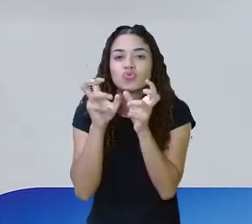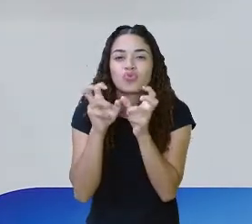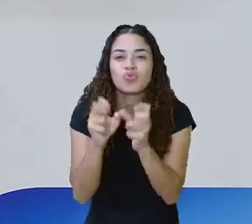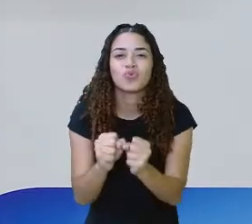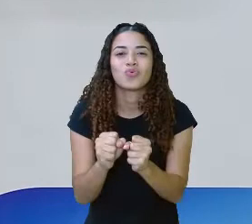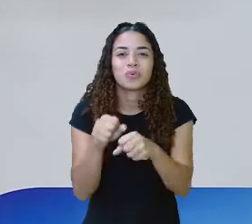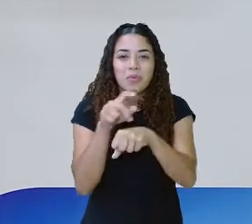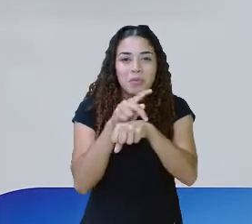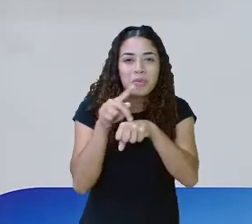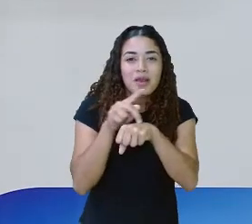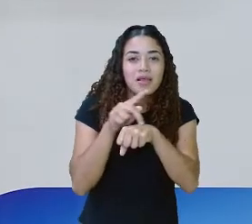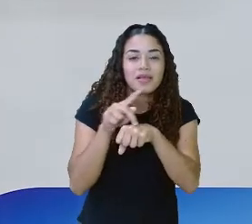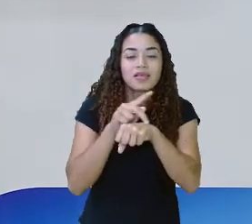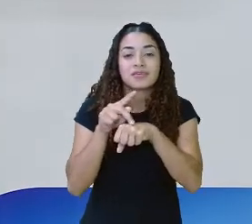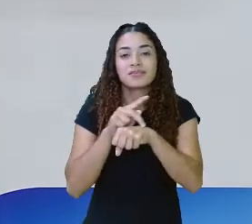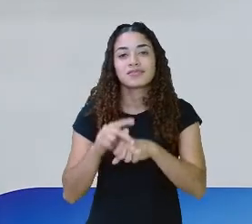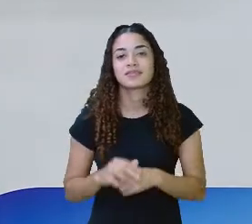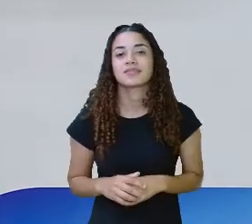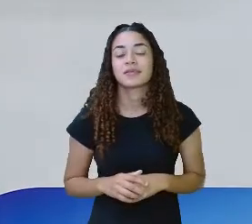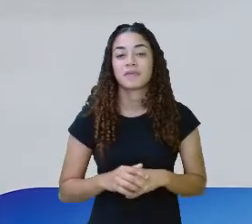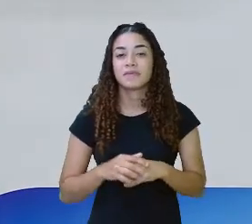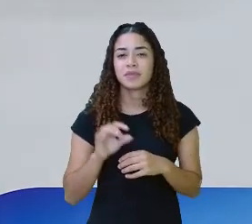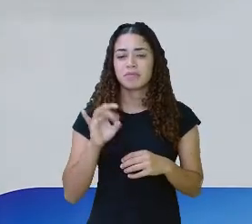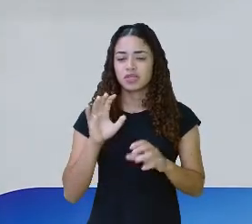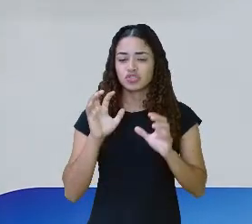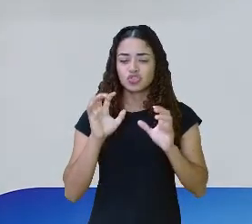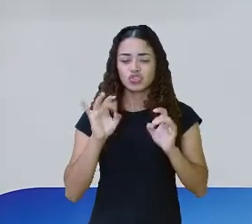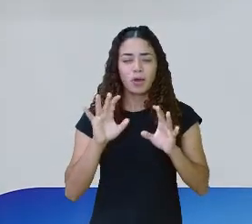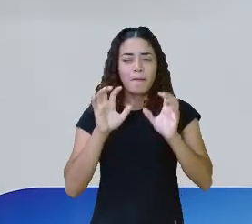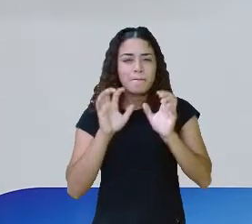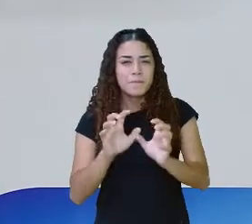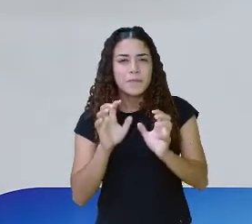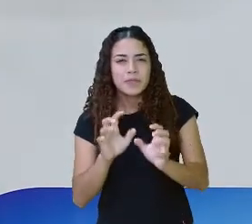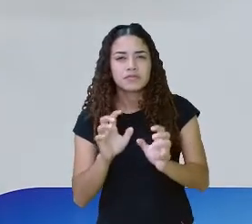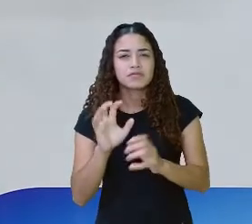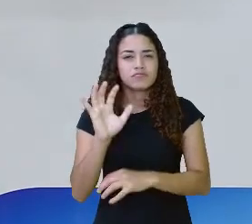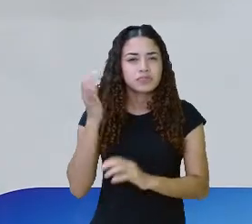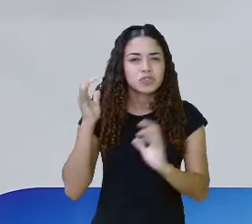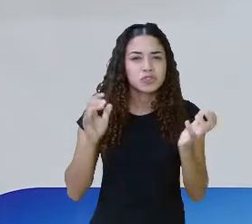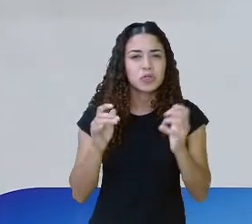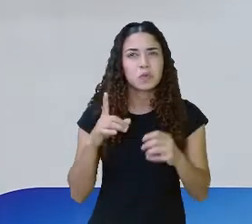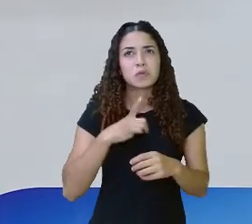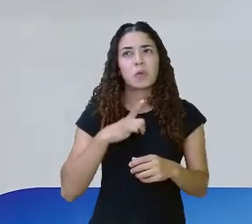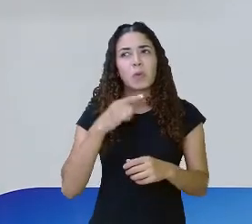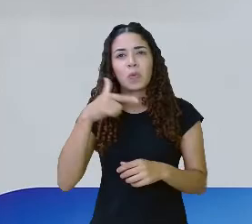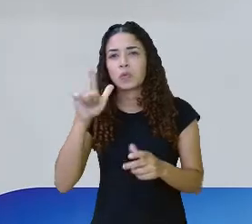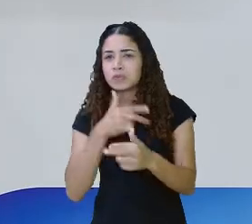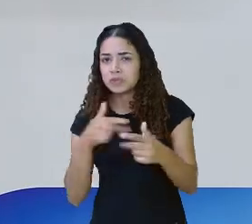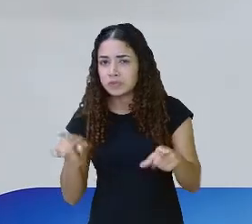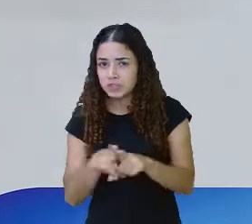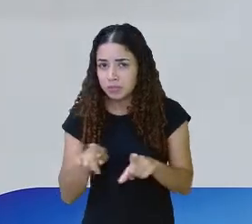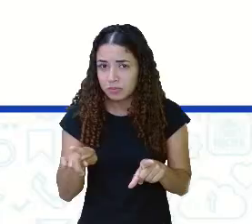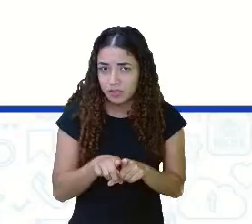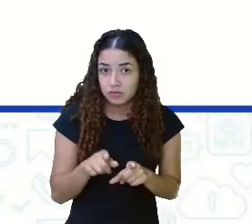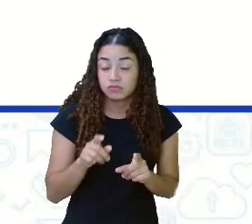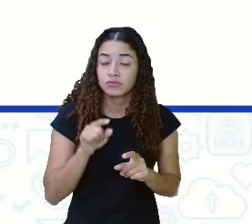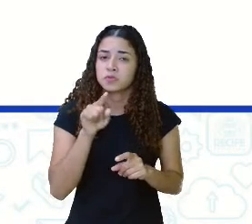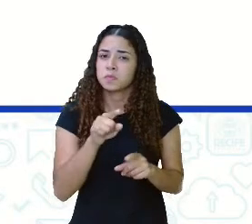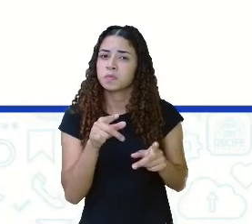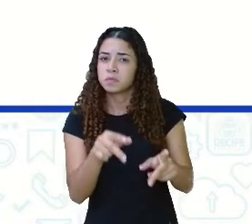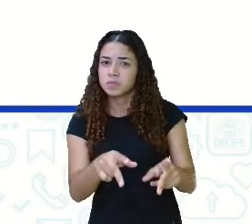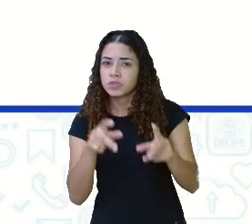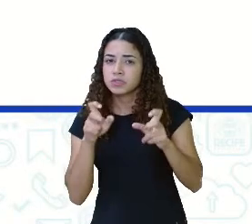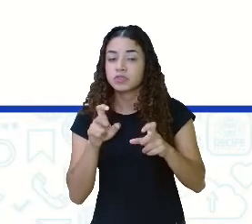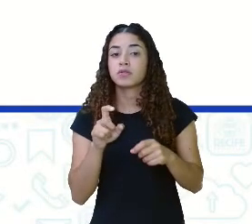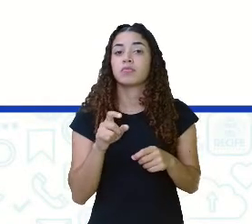Então, foi só por pressão ambiental? Será que não existe outra coisa, né? Então, ó, vocês conseguem perceber que